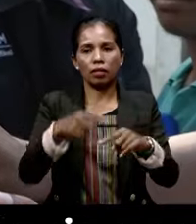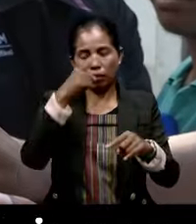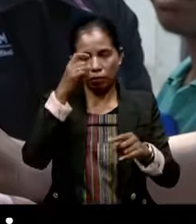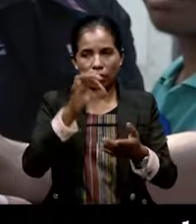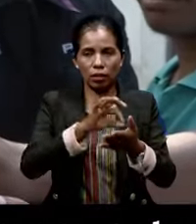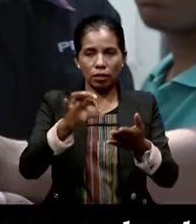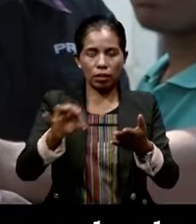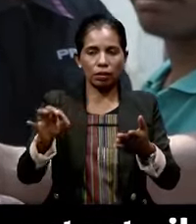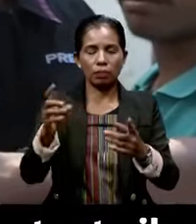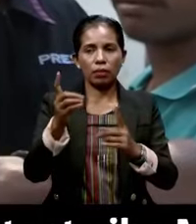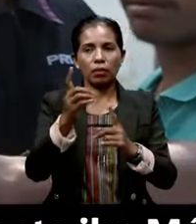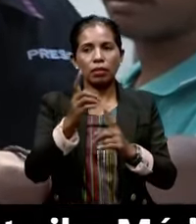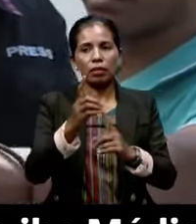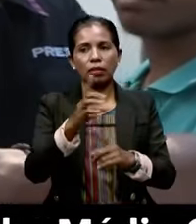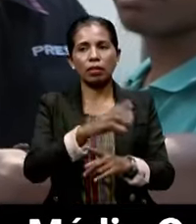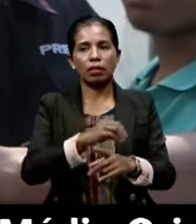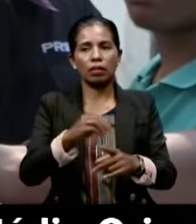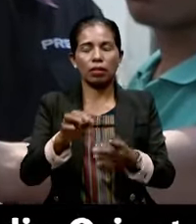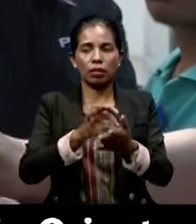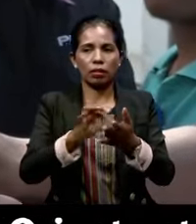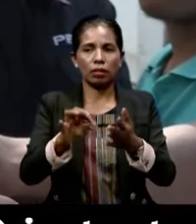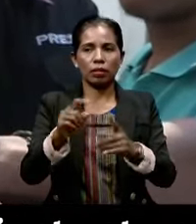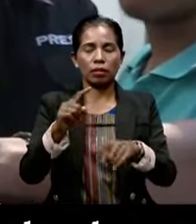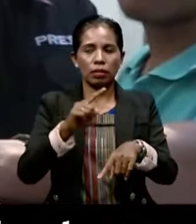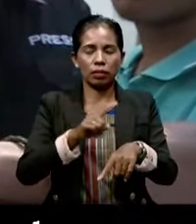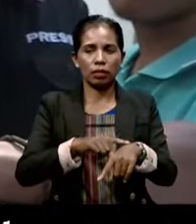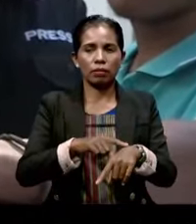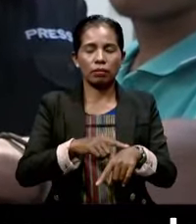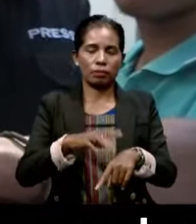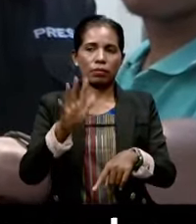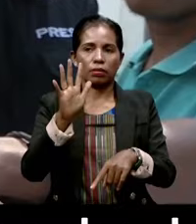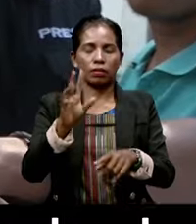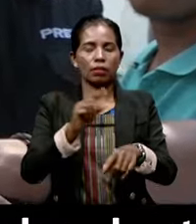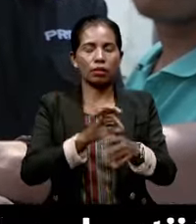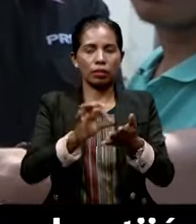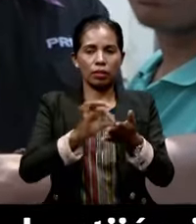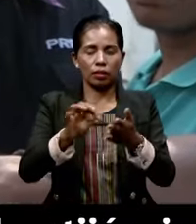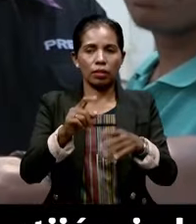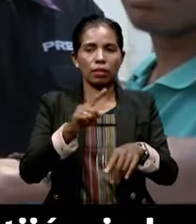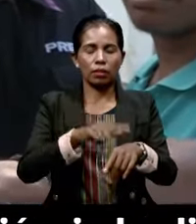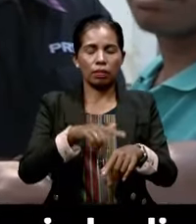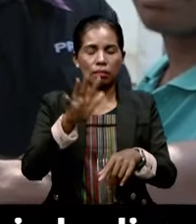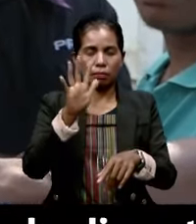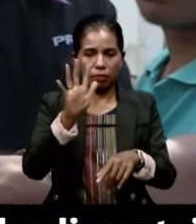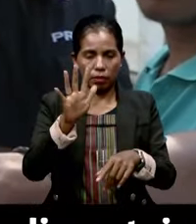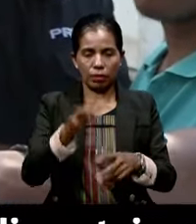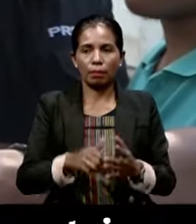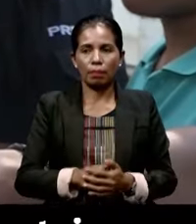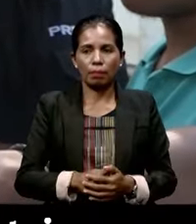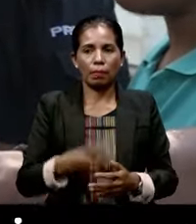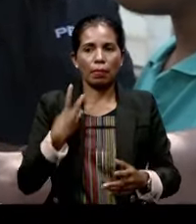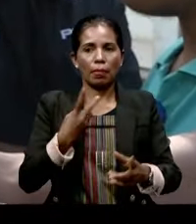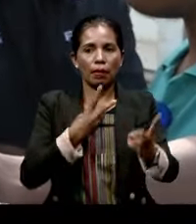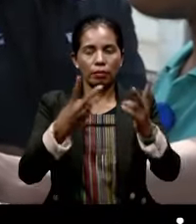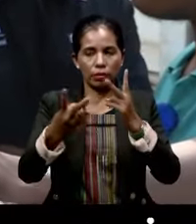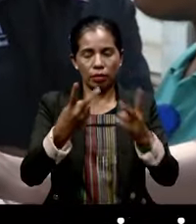ia 5 meia parita foi 9 horas dene. Ne ame visita ida na